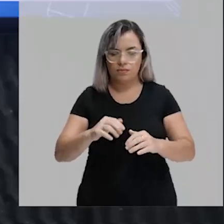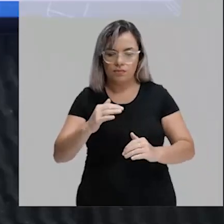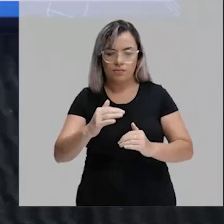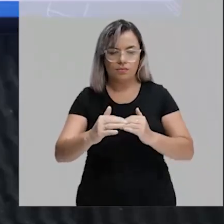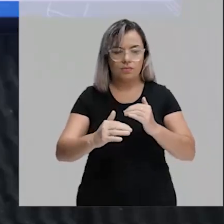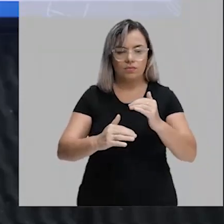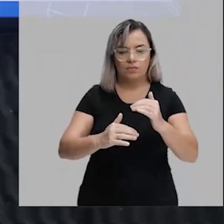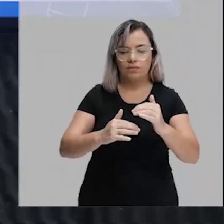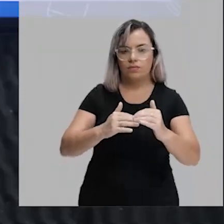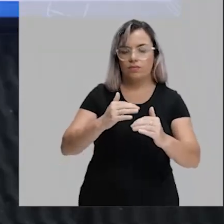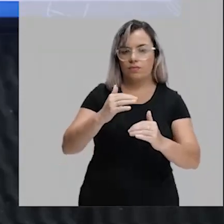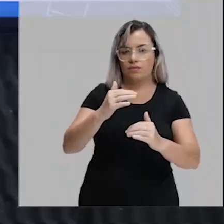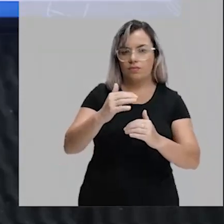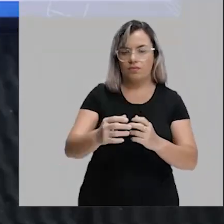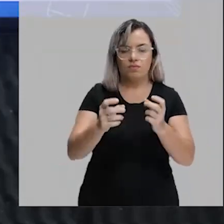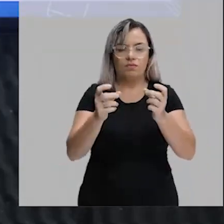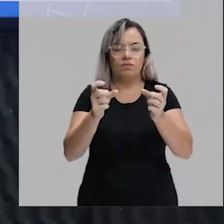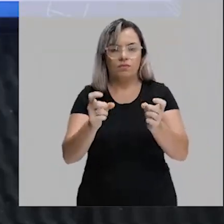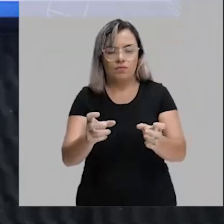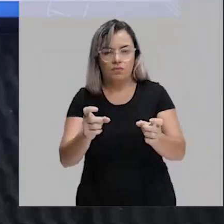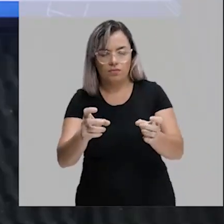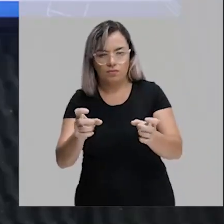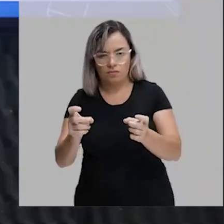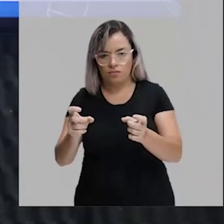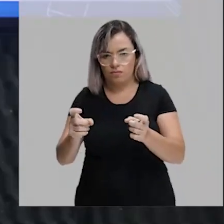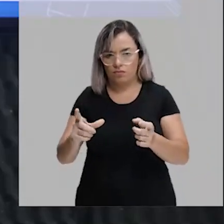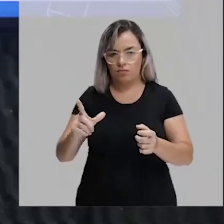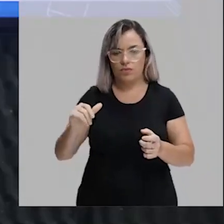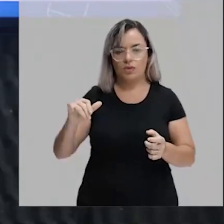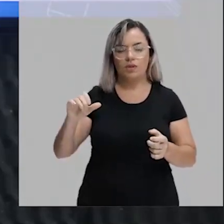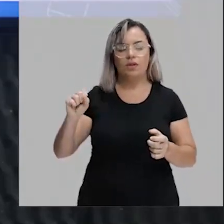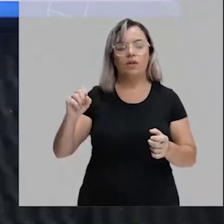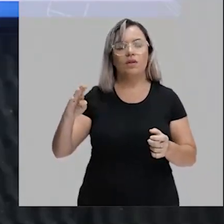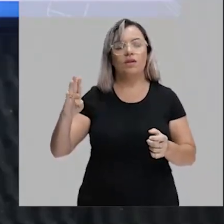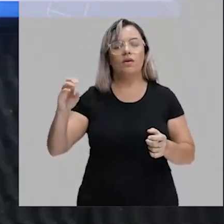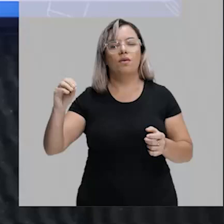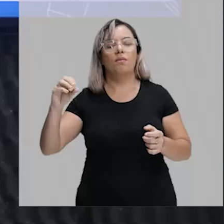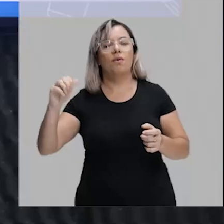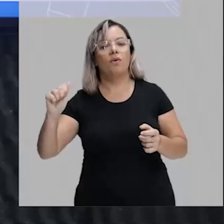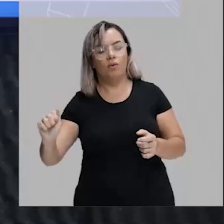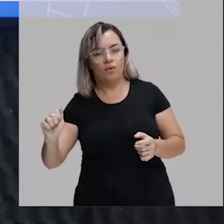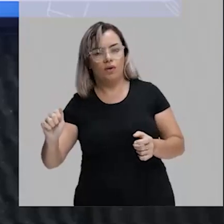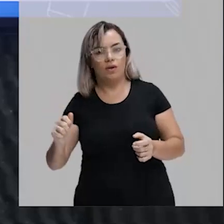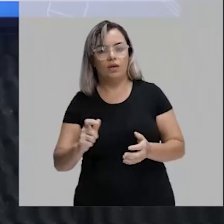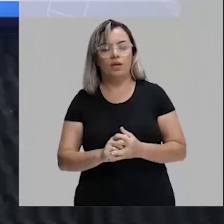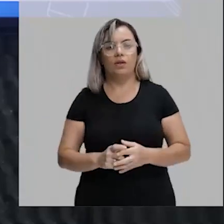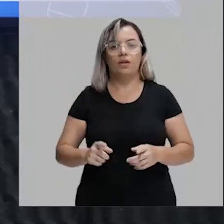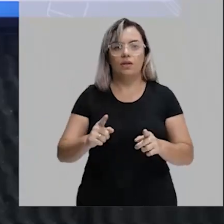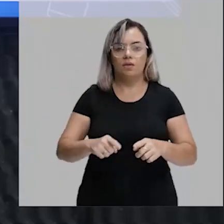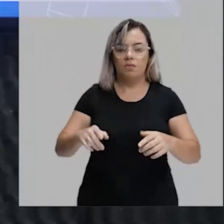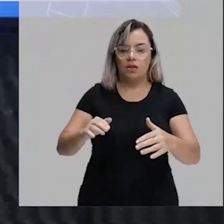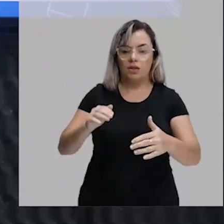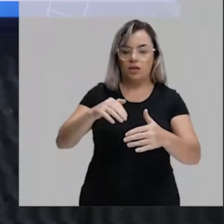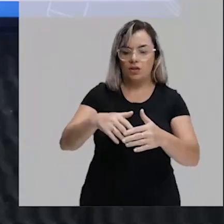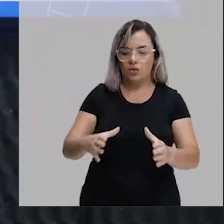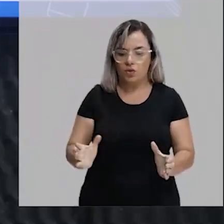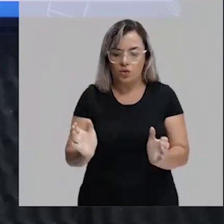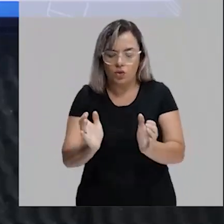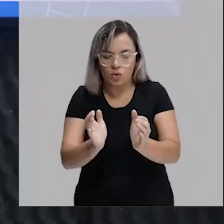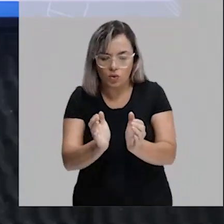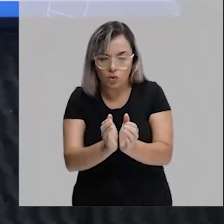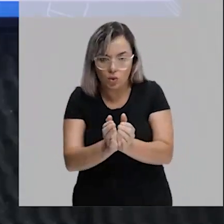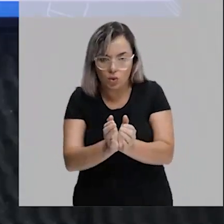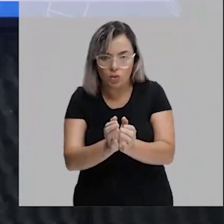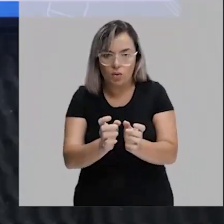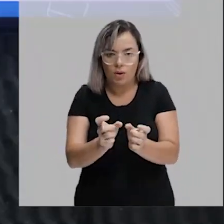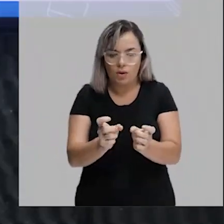de atividades comerciais em Lisboa, a presença de grupos mercantis na